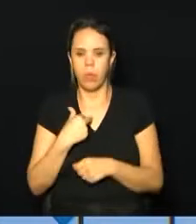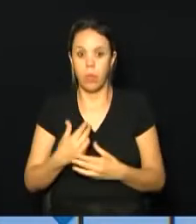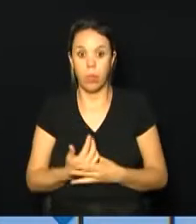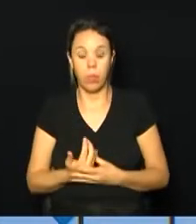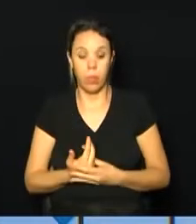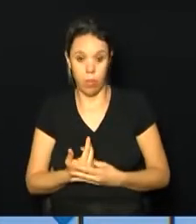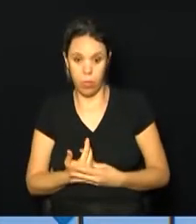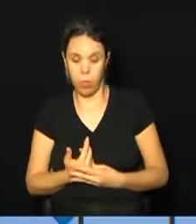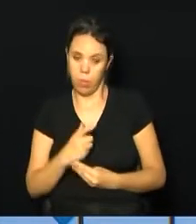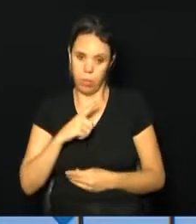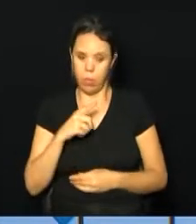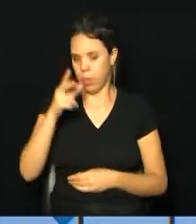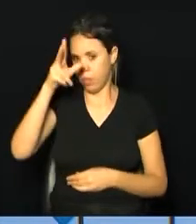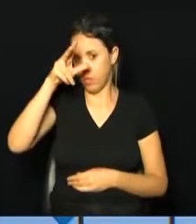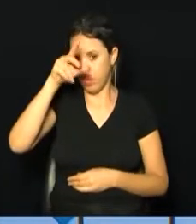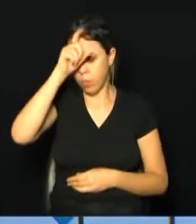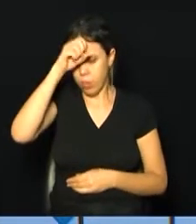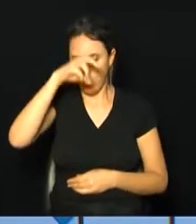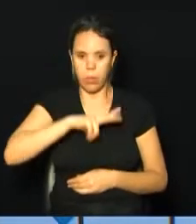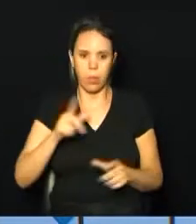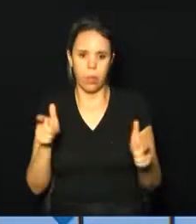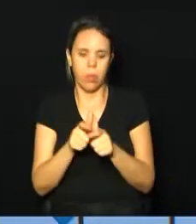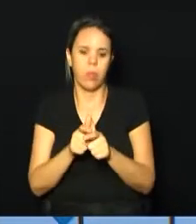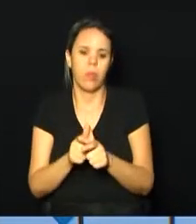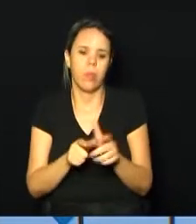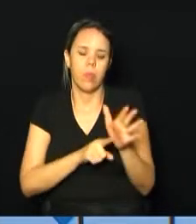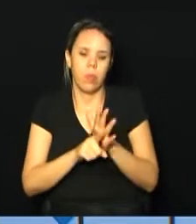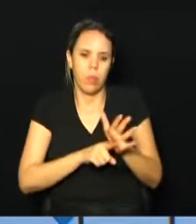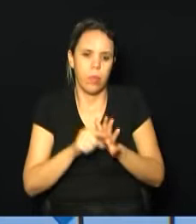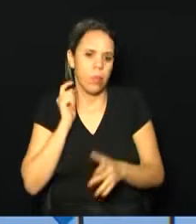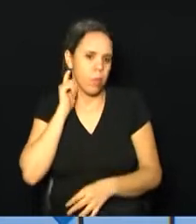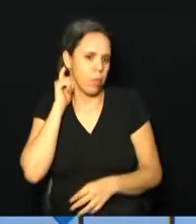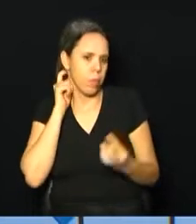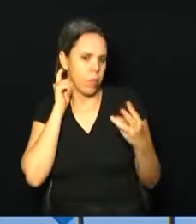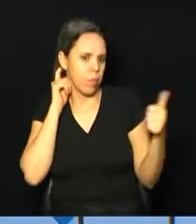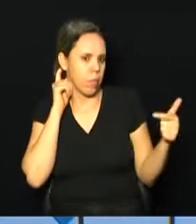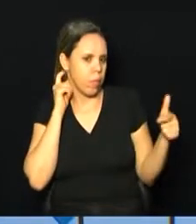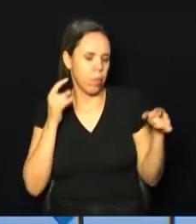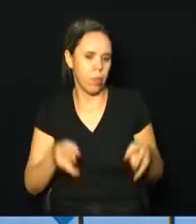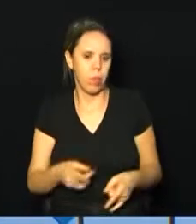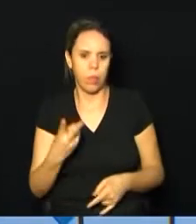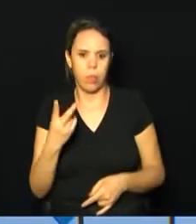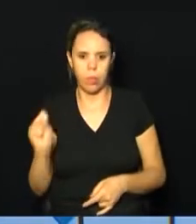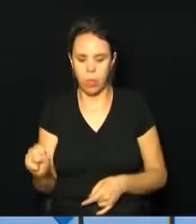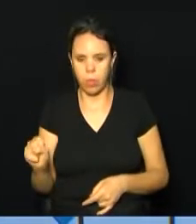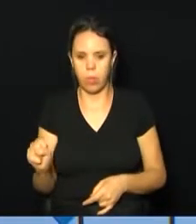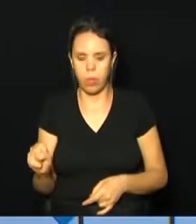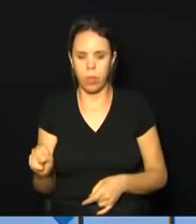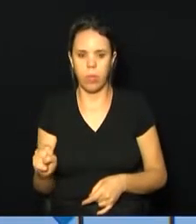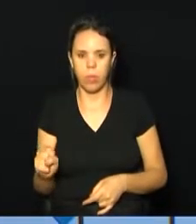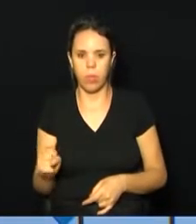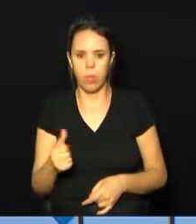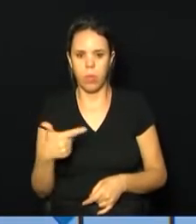ocupados. E temos na rede particular, que diminuiu um pouco do último levantamento. Eram 32 leitos, agora são 28, dos